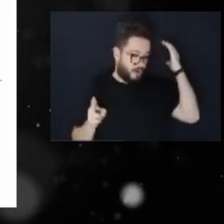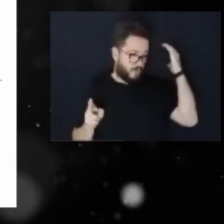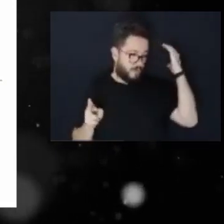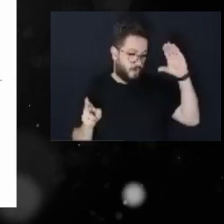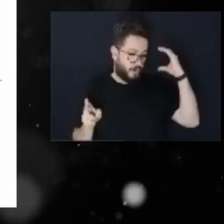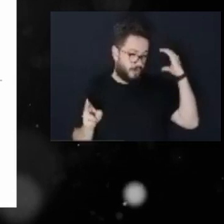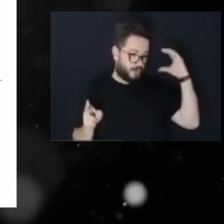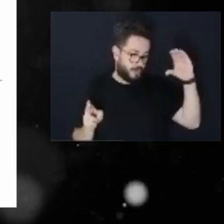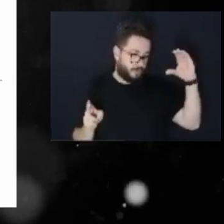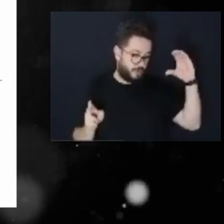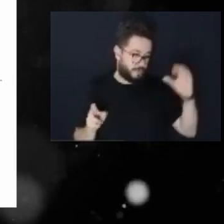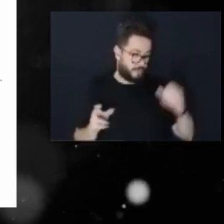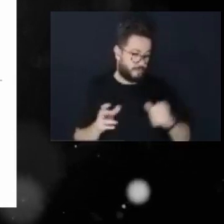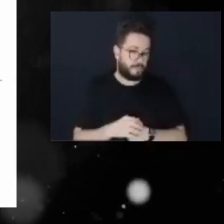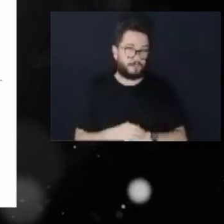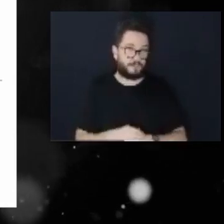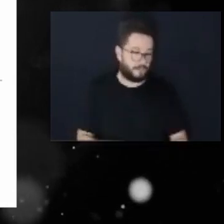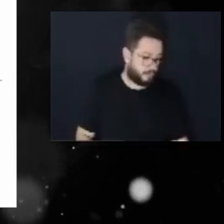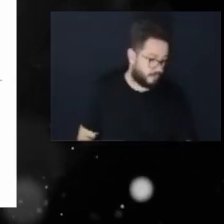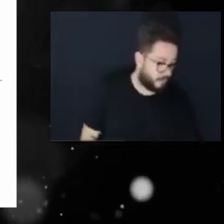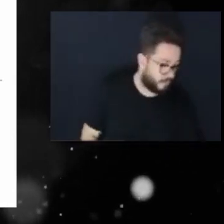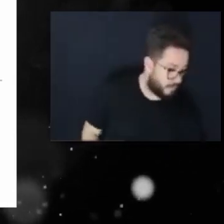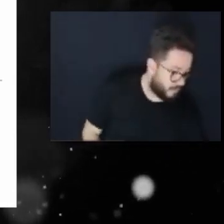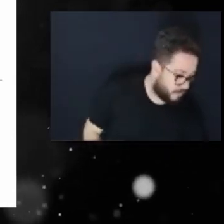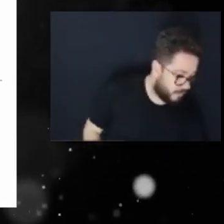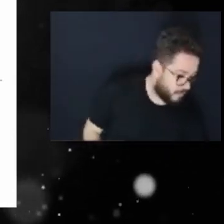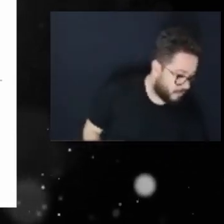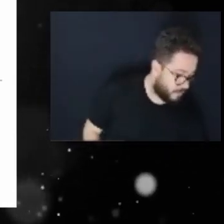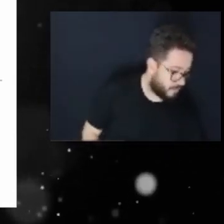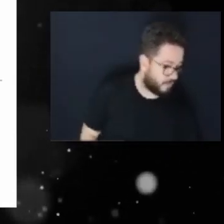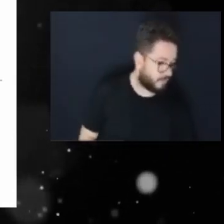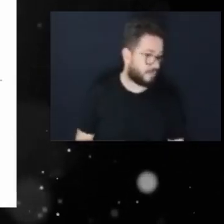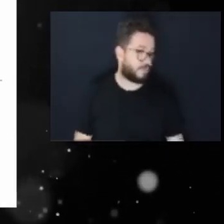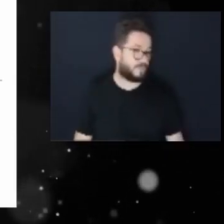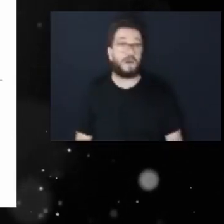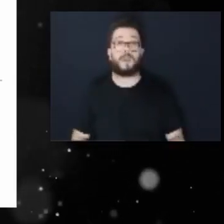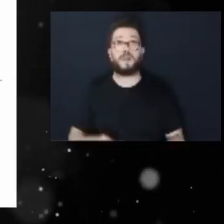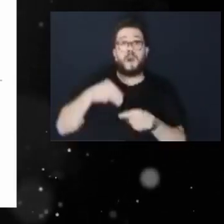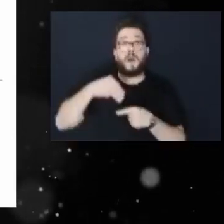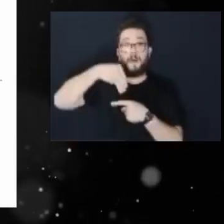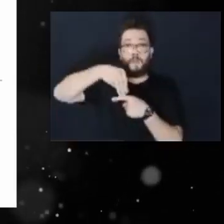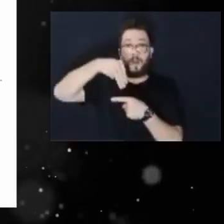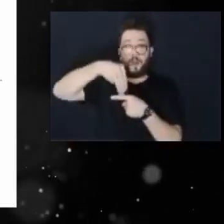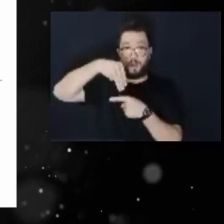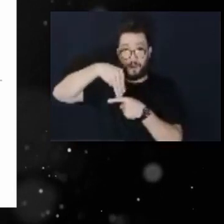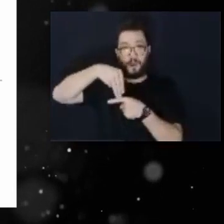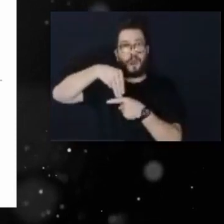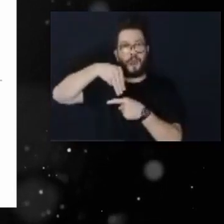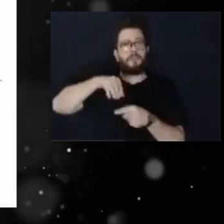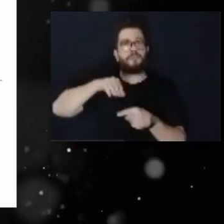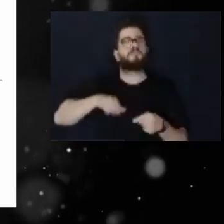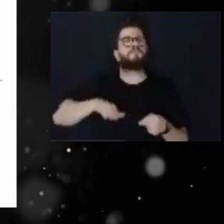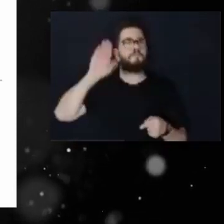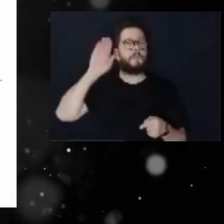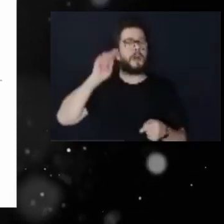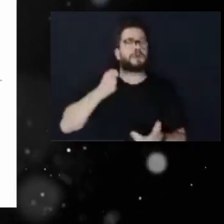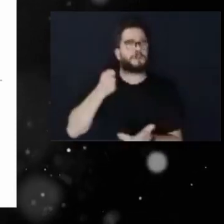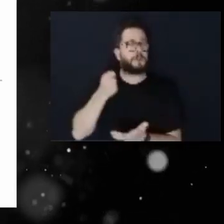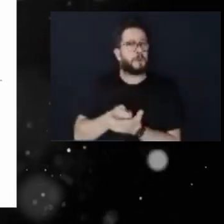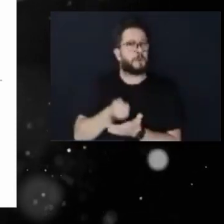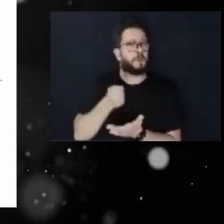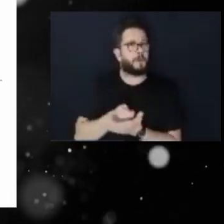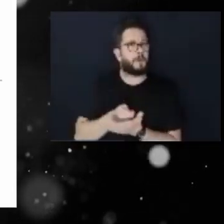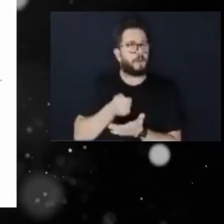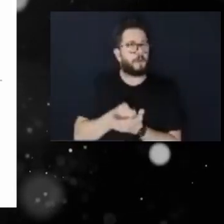Maringá tem aderido a um isolamento social um pouco mais rígido, né? Nos últimos, em março, nós vemos